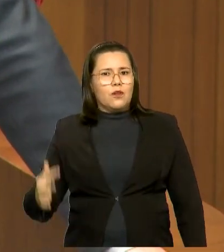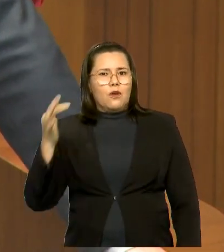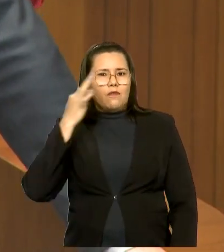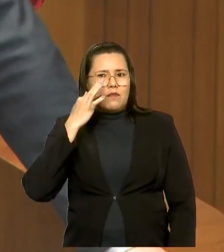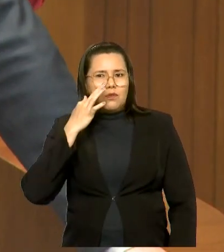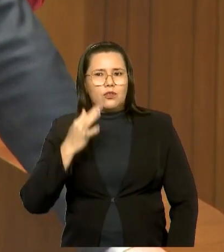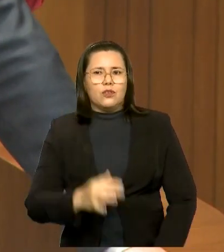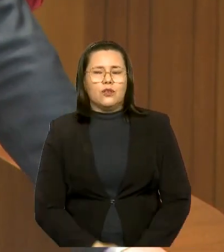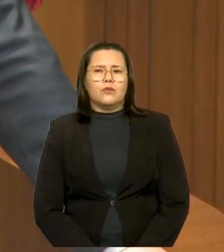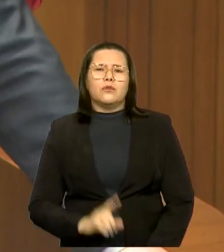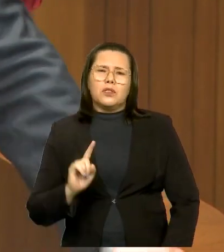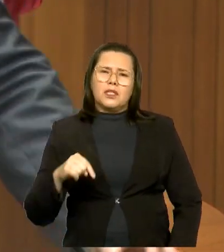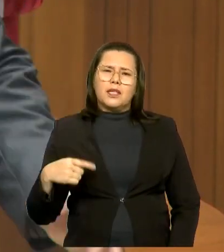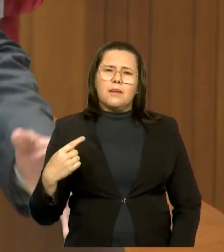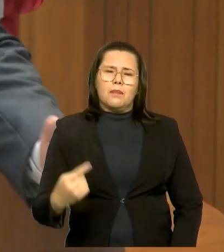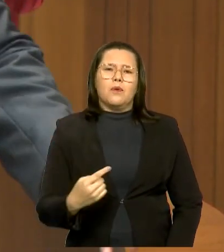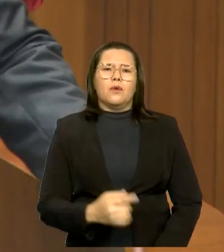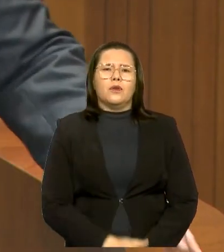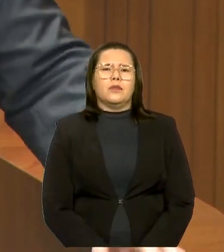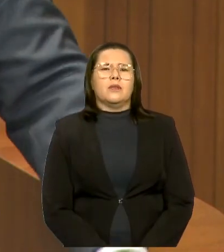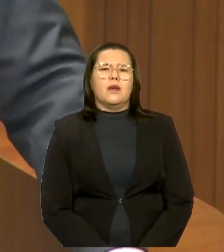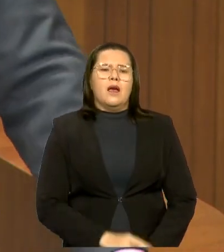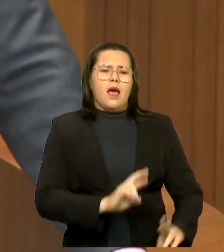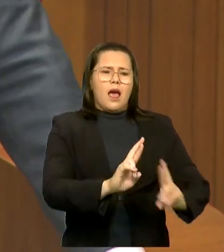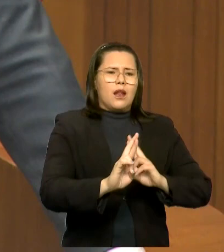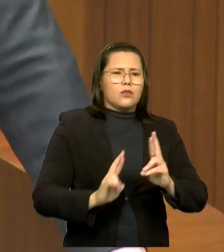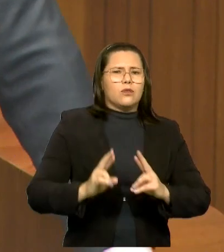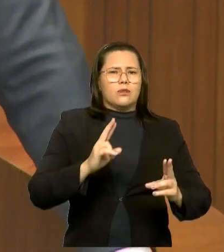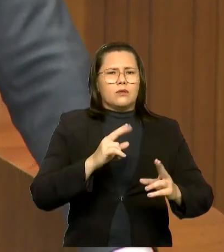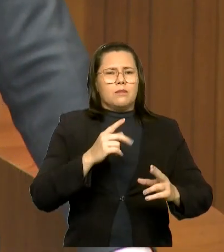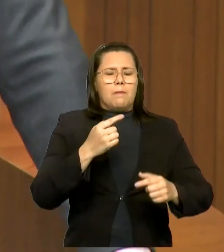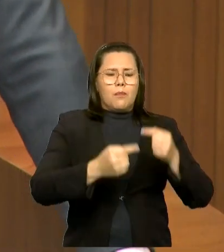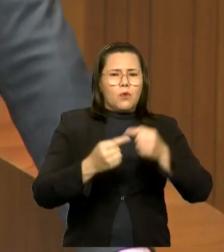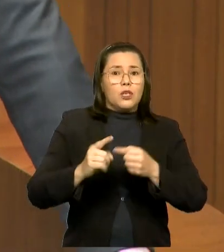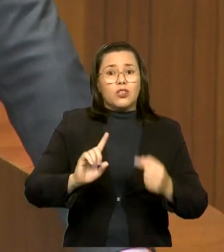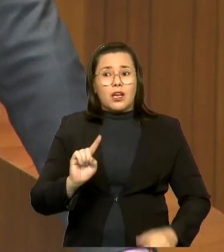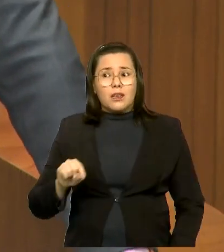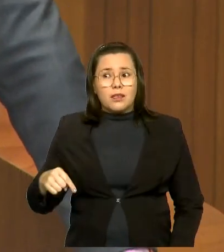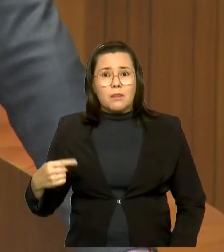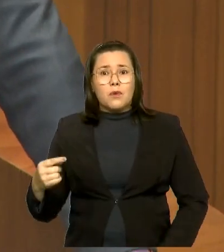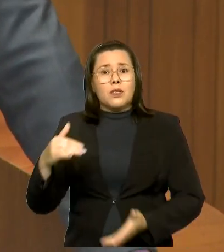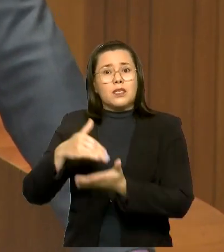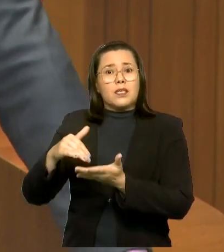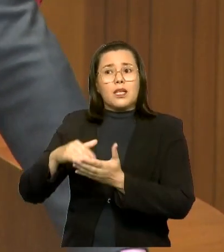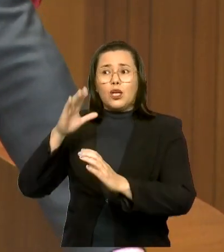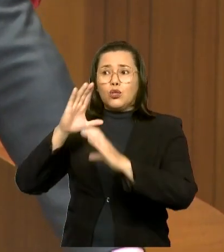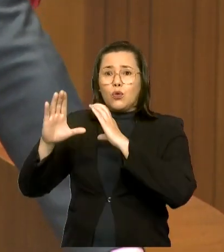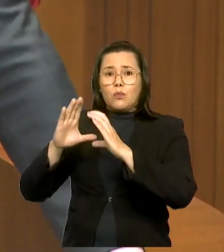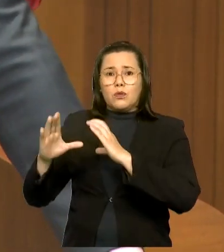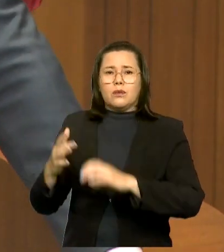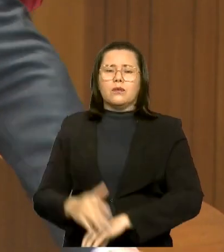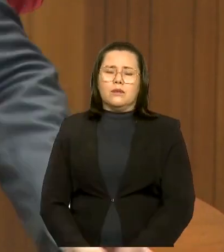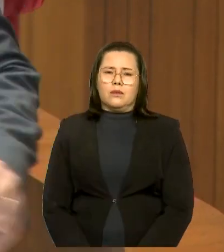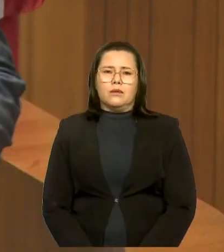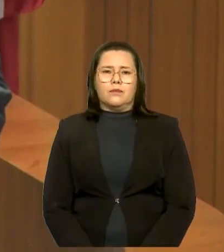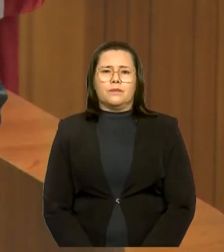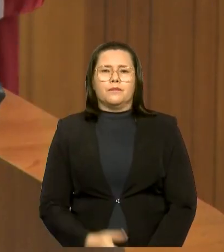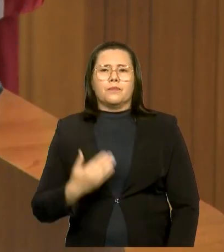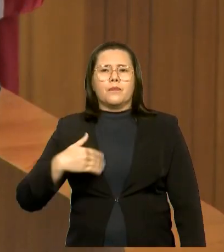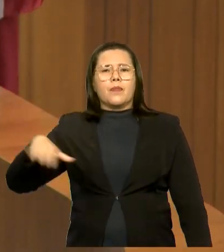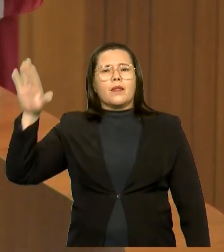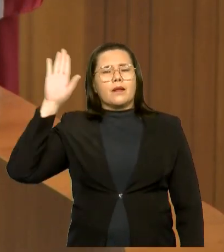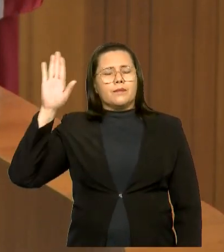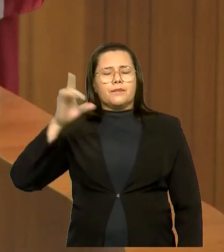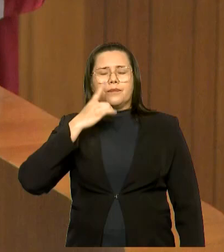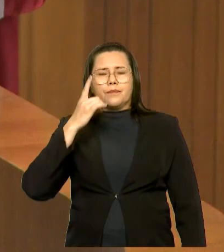a comunicação social, e finalmente eu tive a honra de exercer o cargo de secretário da Agricultura Familiar. Deputado Rodrigo, quando você puder me